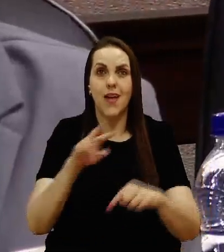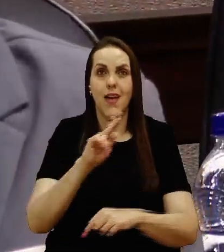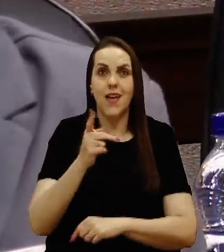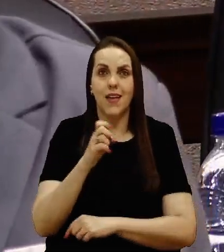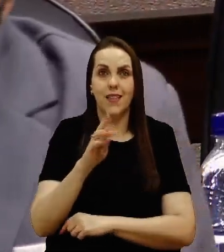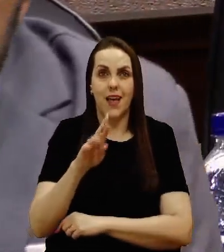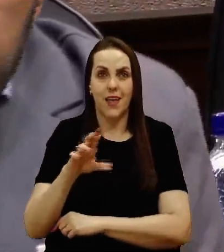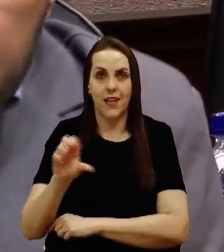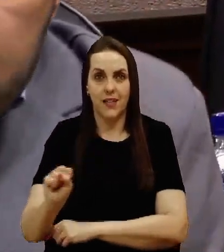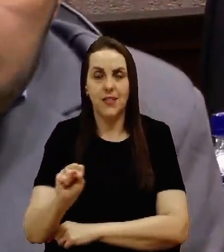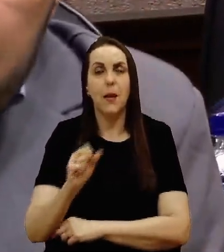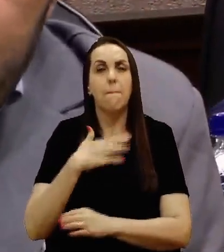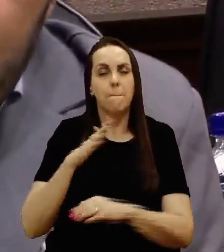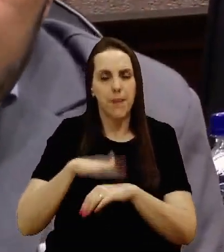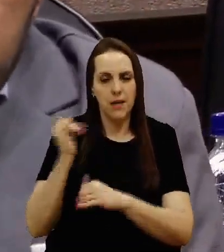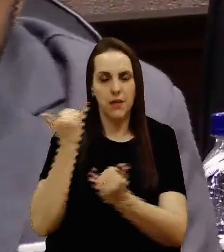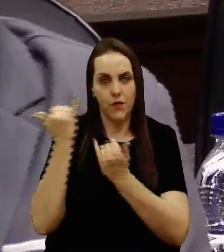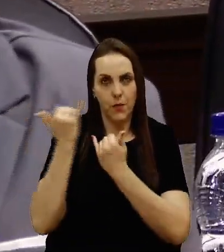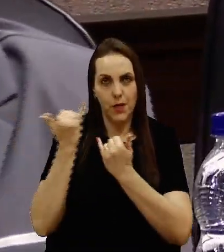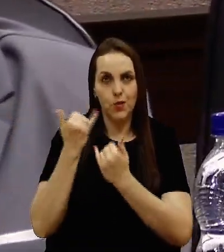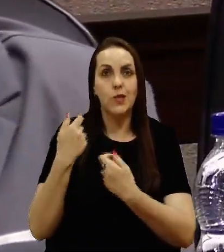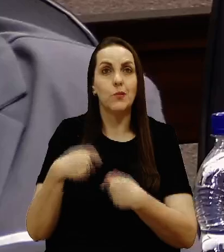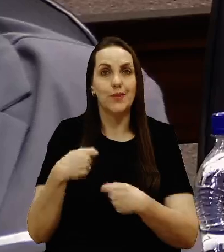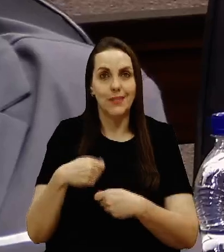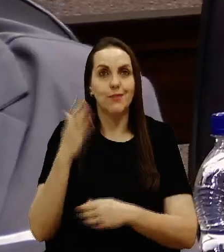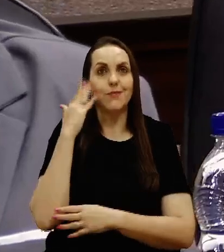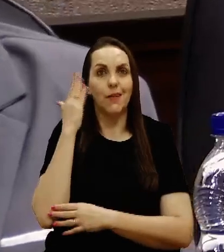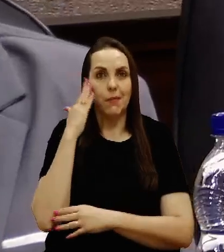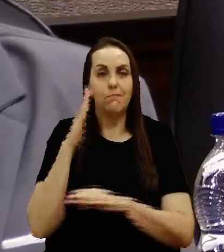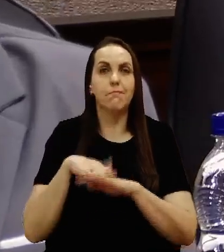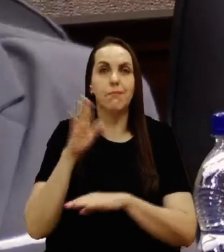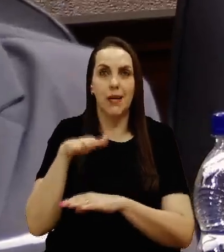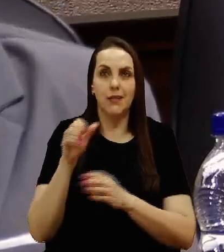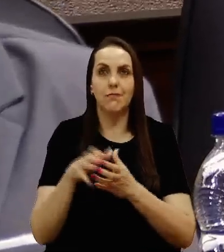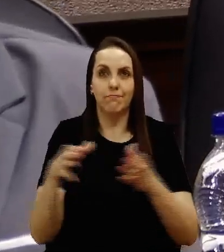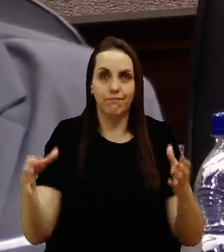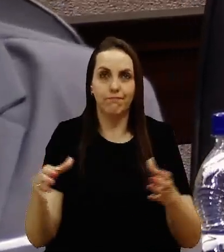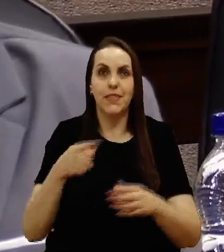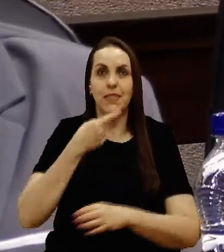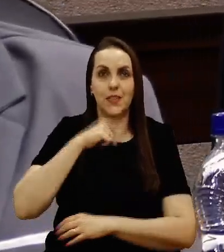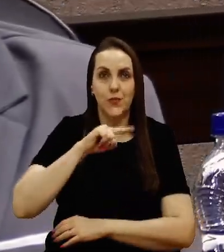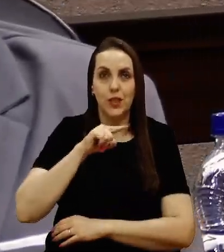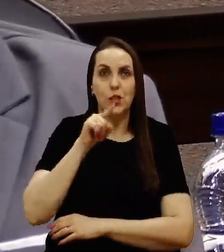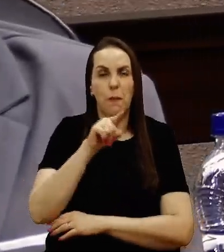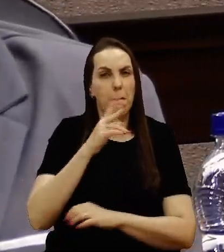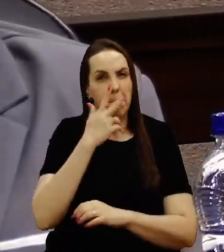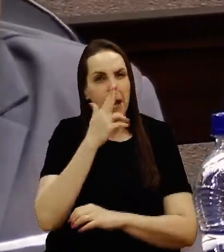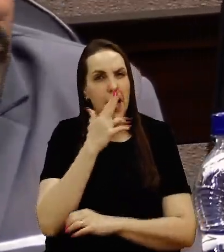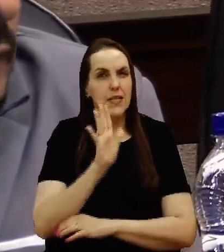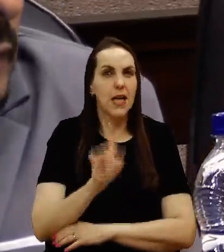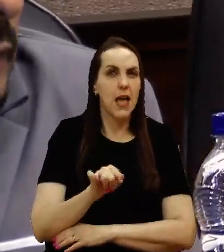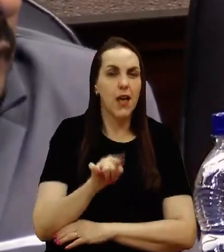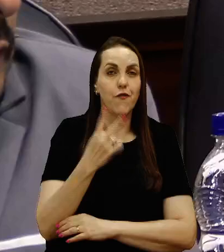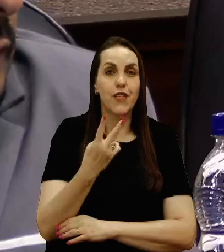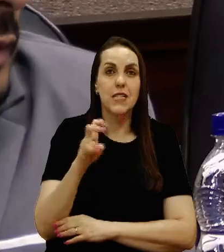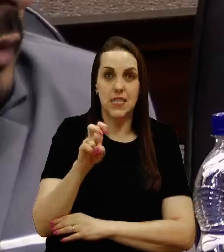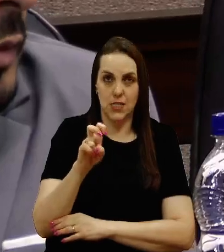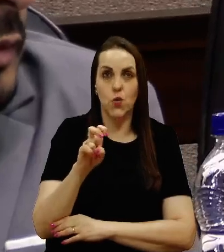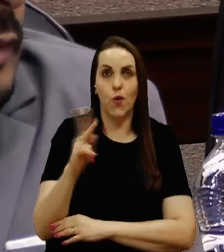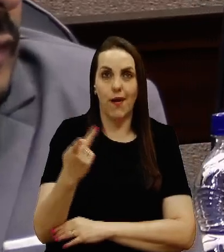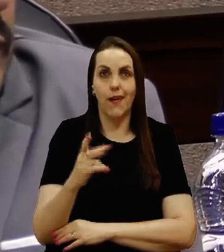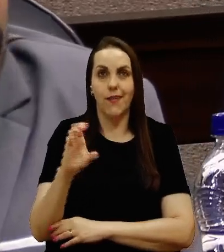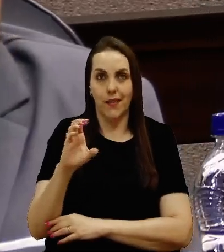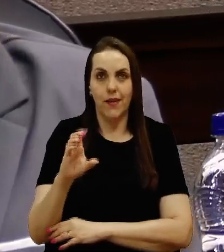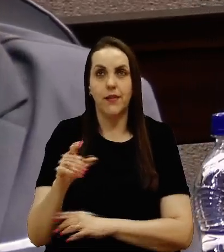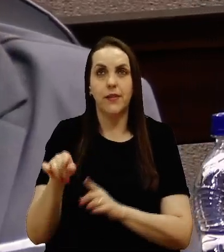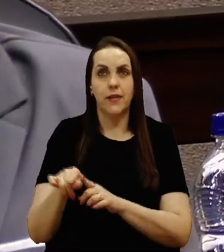quero buscar mais informações para nós aumentar. São Chico, me parece que é 25 hectares, o módulo rural, e Uruguaiana é